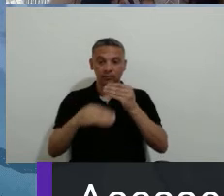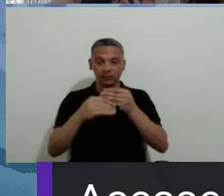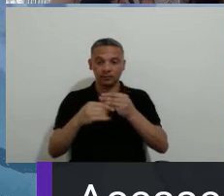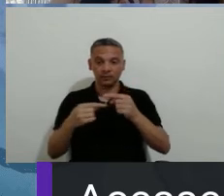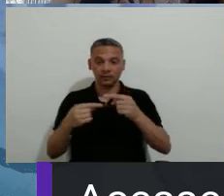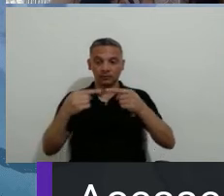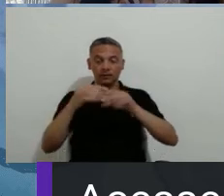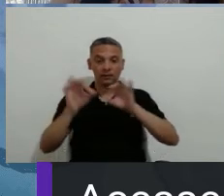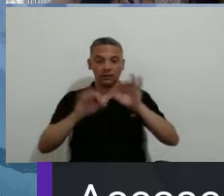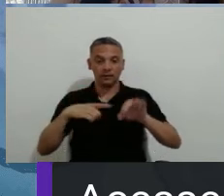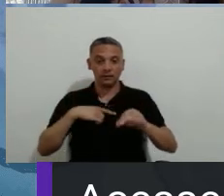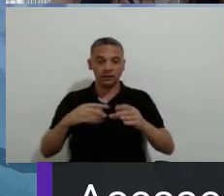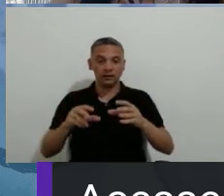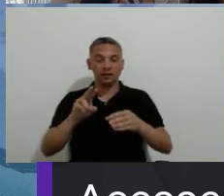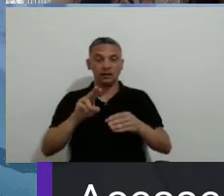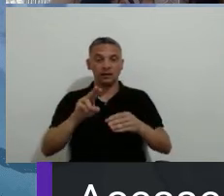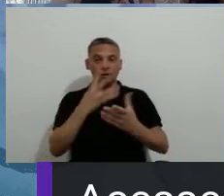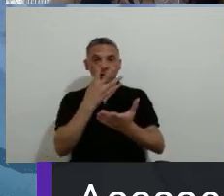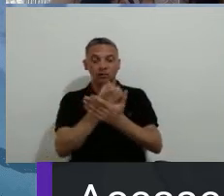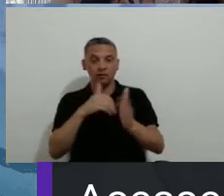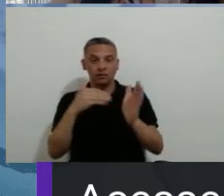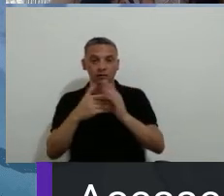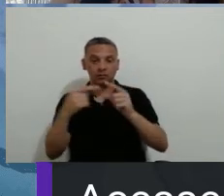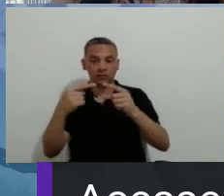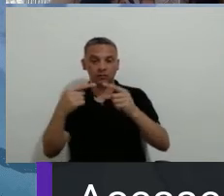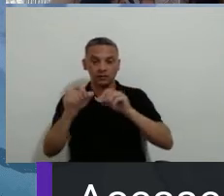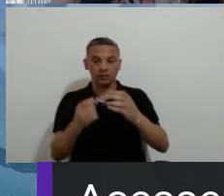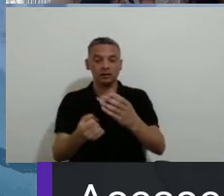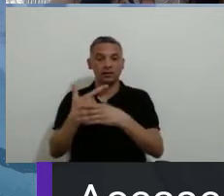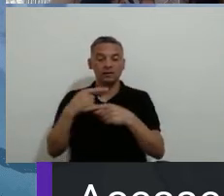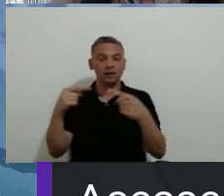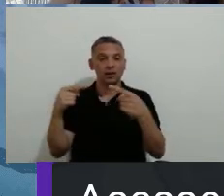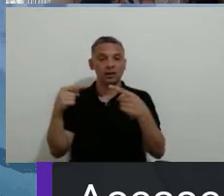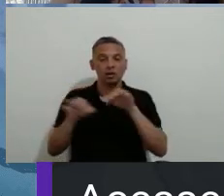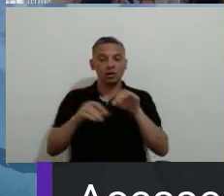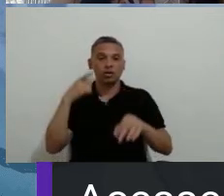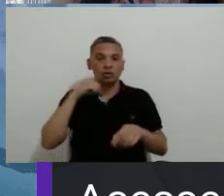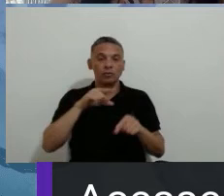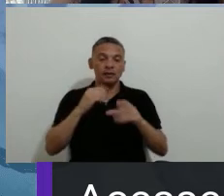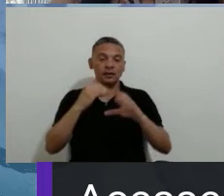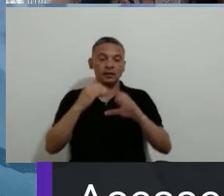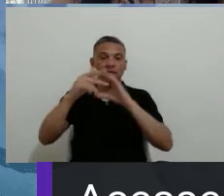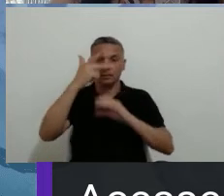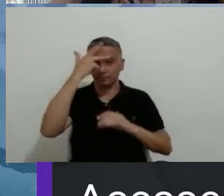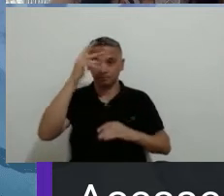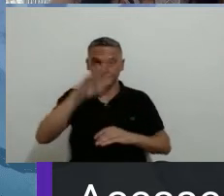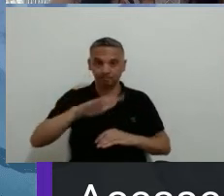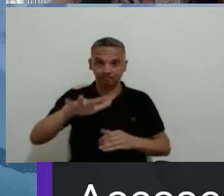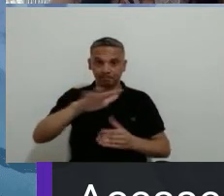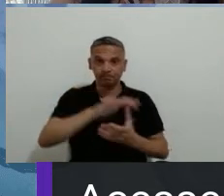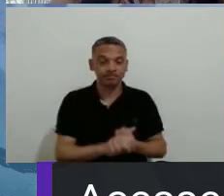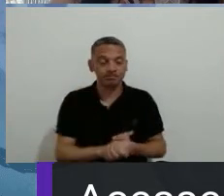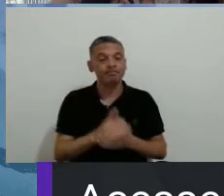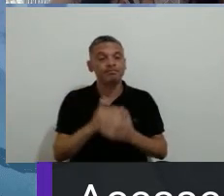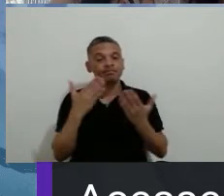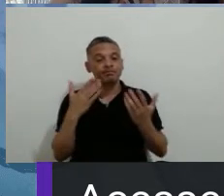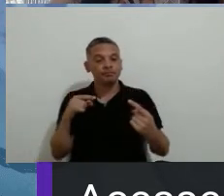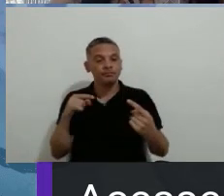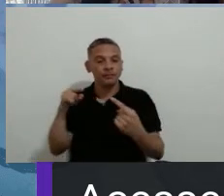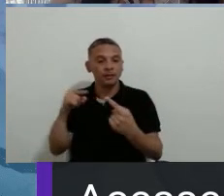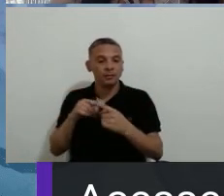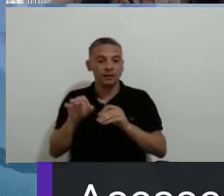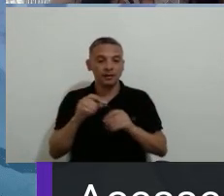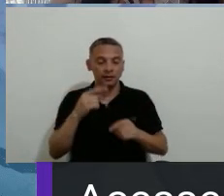upload e apertar o botão de enviar, que chega no e-mail do Observa. Então, essa é a nossa aba de